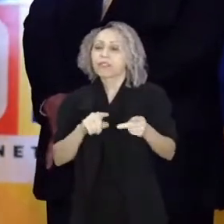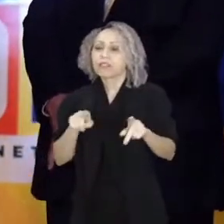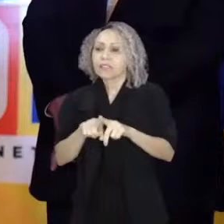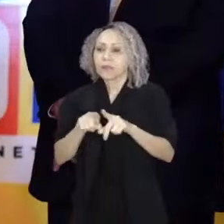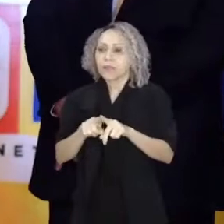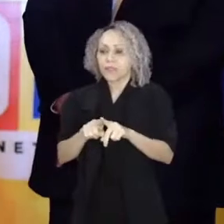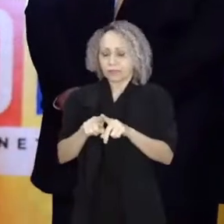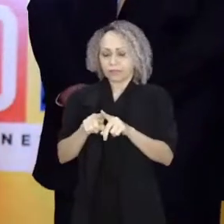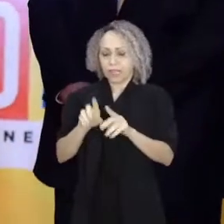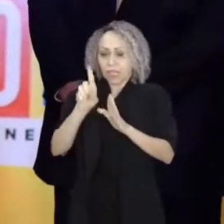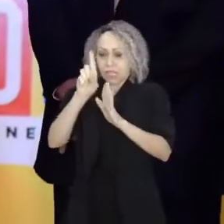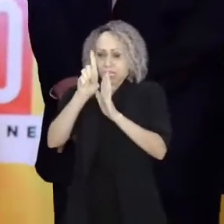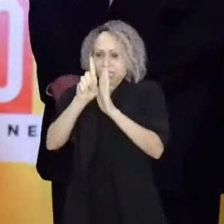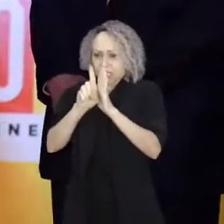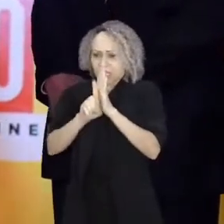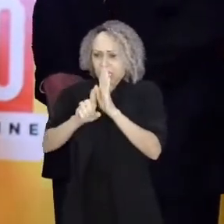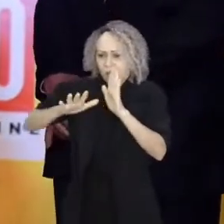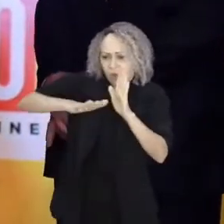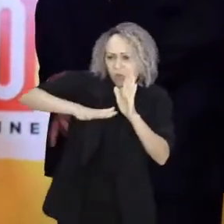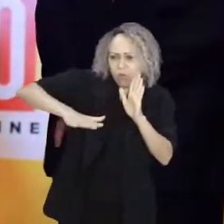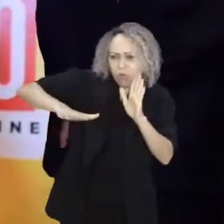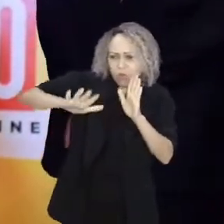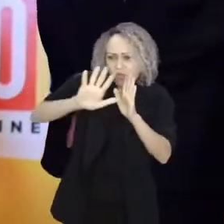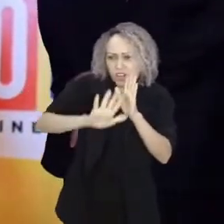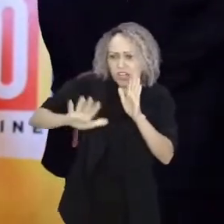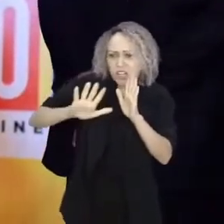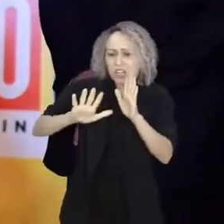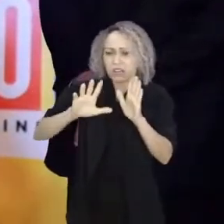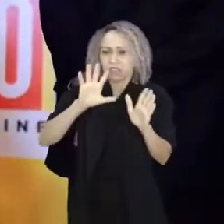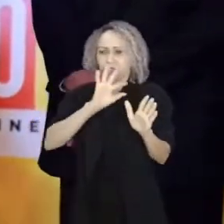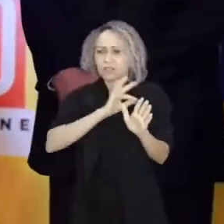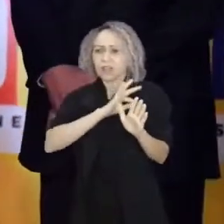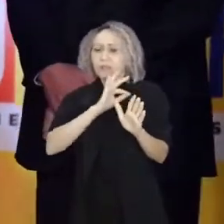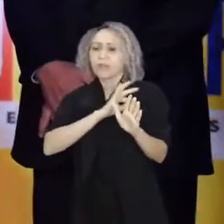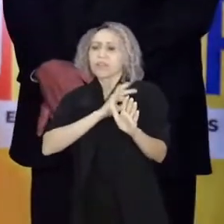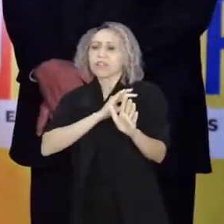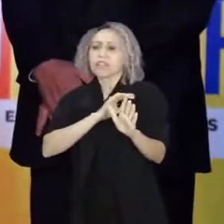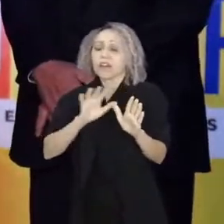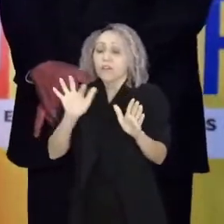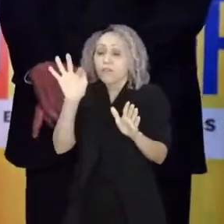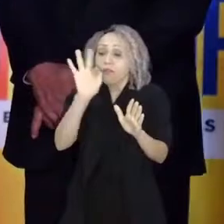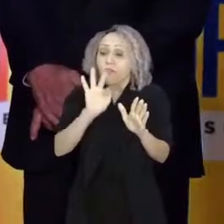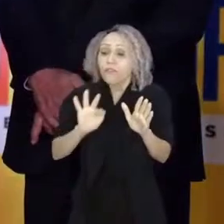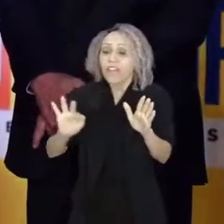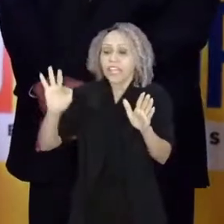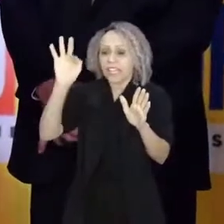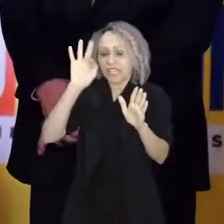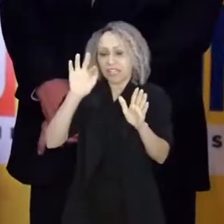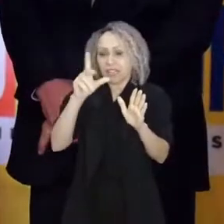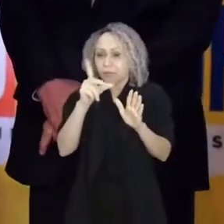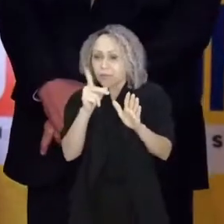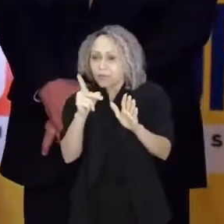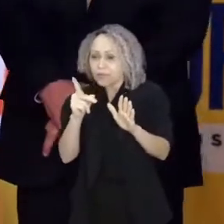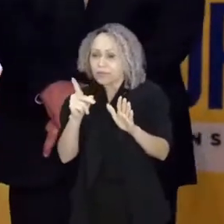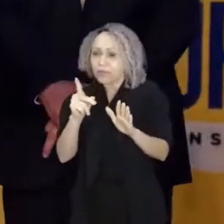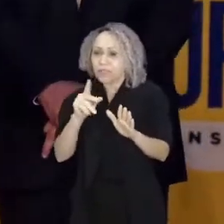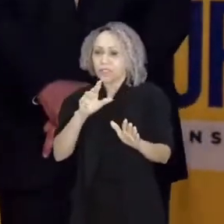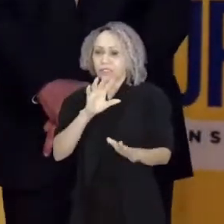Federal, posso? Pode. É o senhor que manda. Em relação à Direção-Geral, eu tenho senso de hierarquia, não é